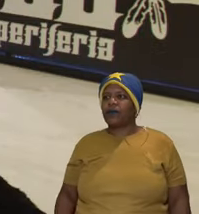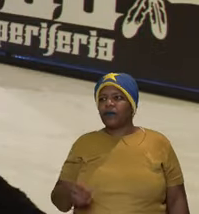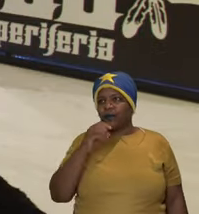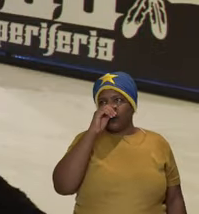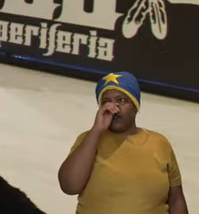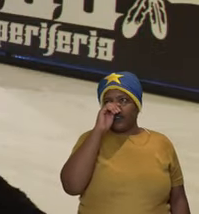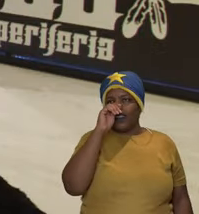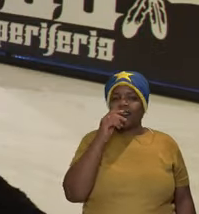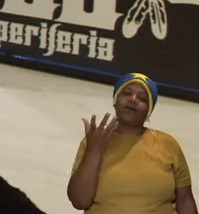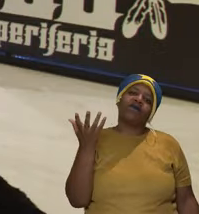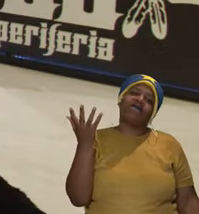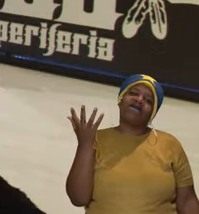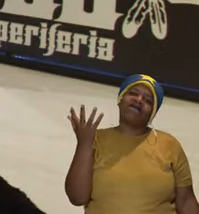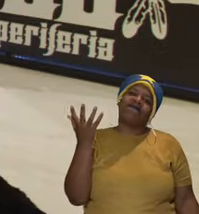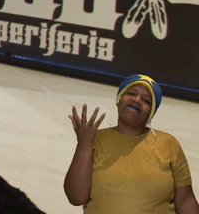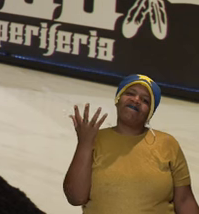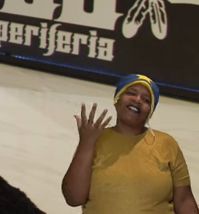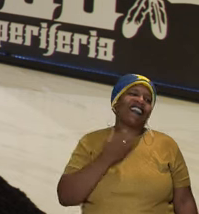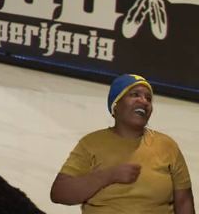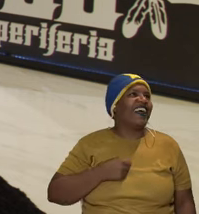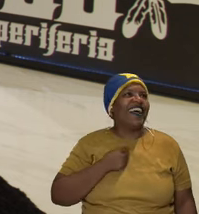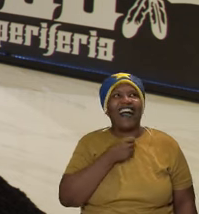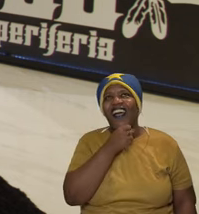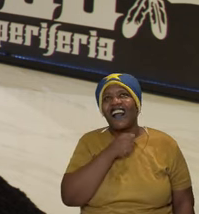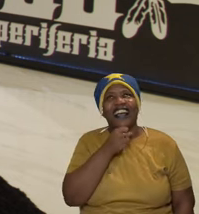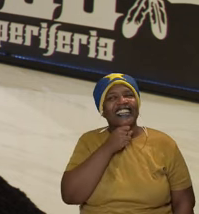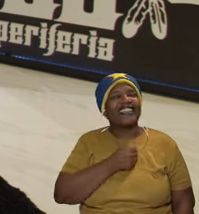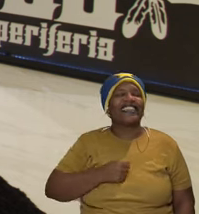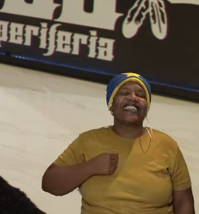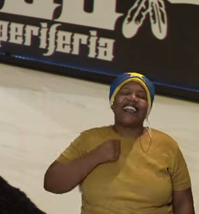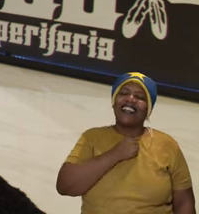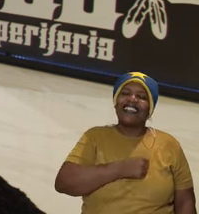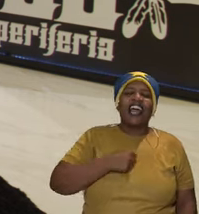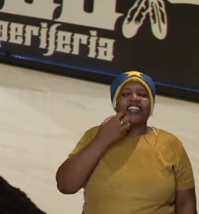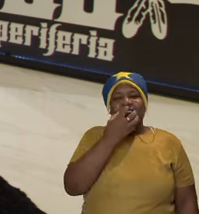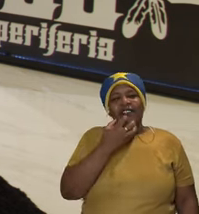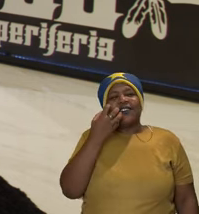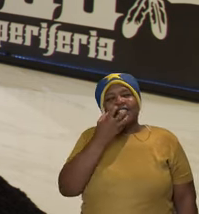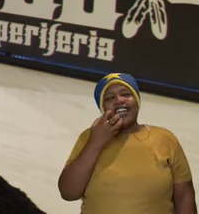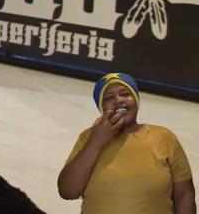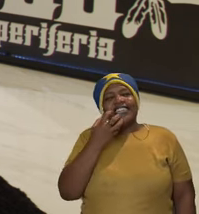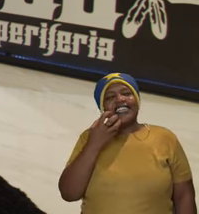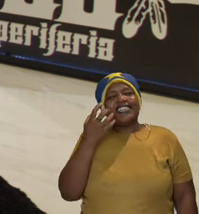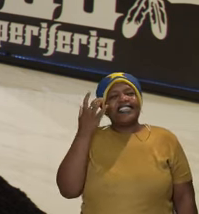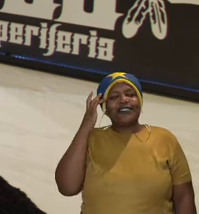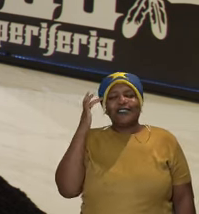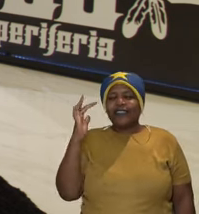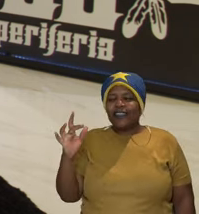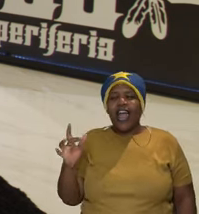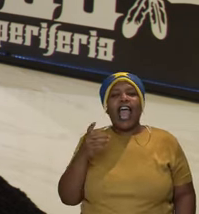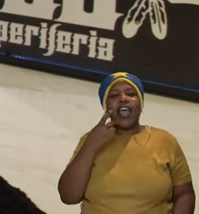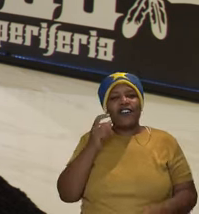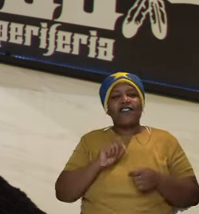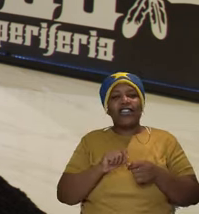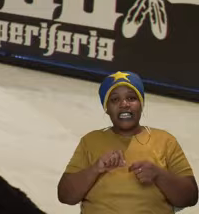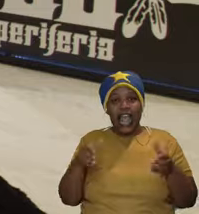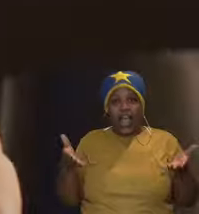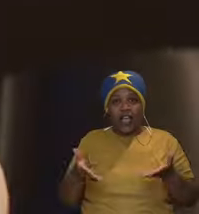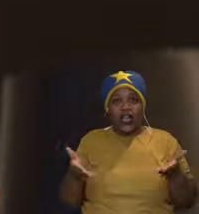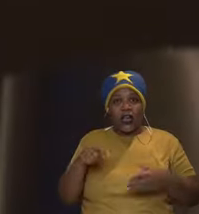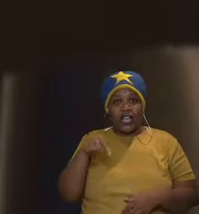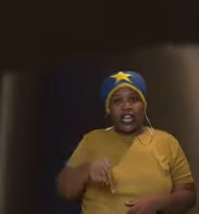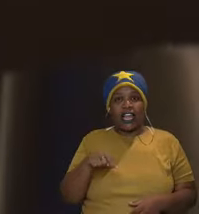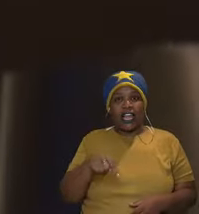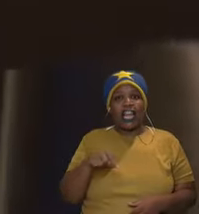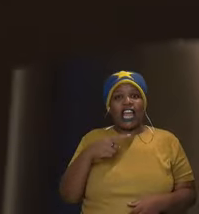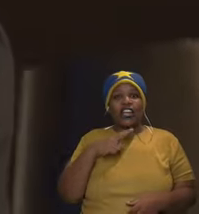Ixi, mano, essa aqui é nostalgia total, mano. Nossa. Essa aqui, na realidade, a instrumental, a gente nem tinha essa base mais, a gente vai fazer aqui. A gente